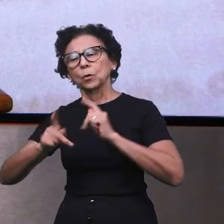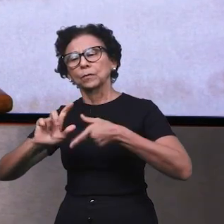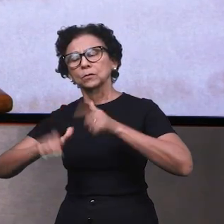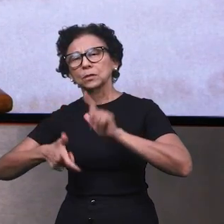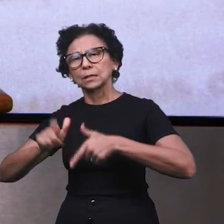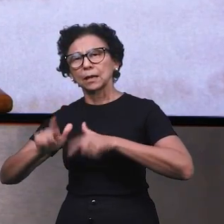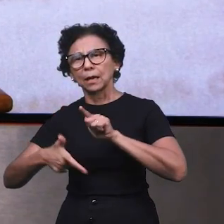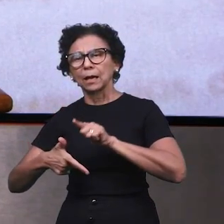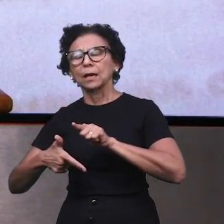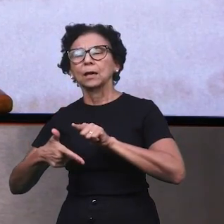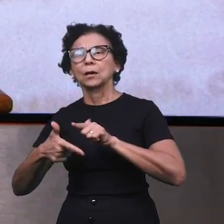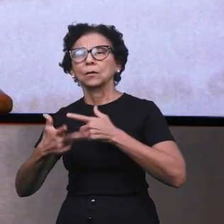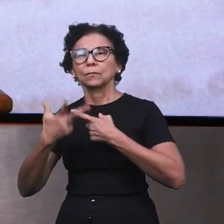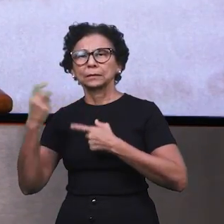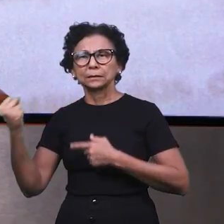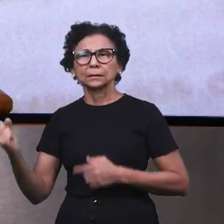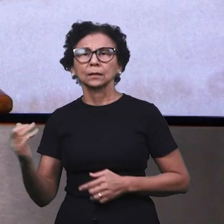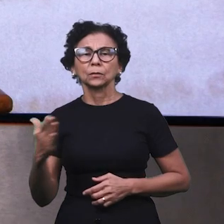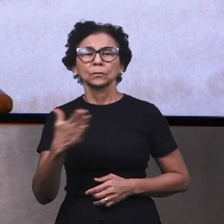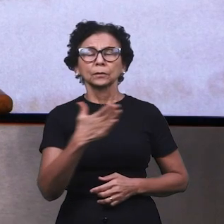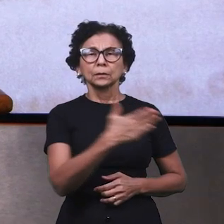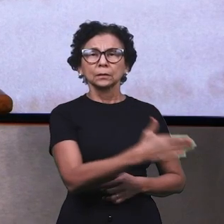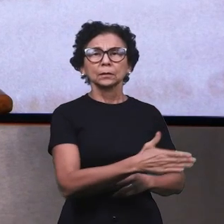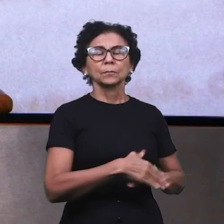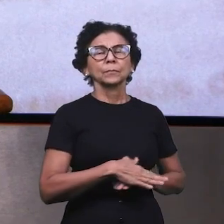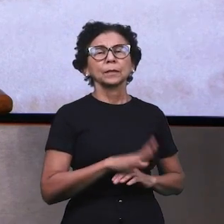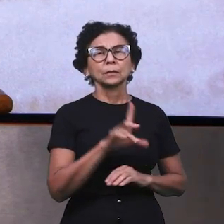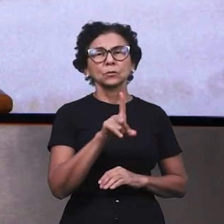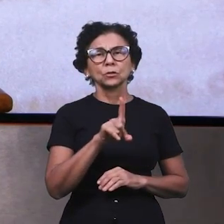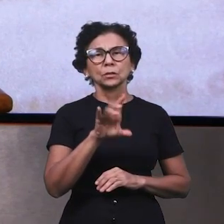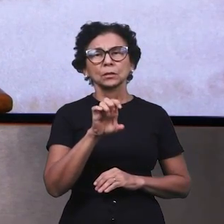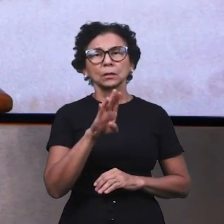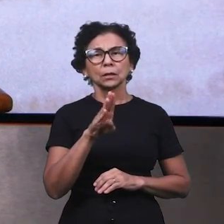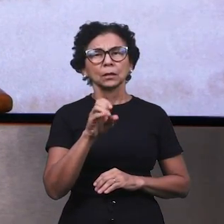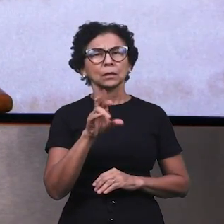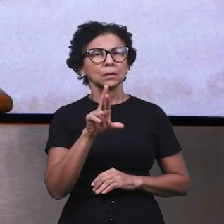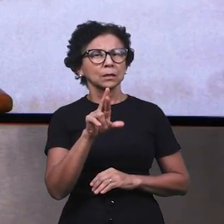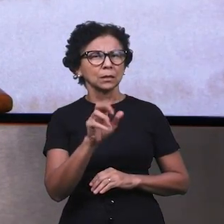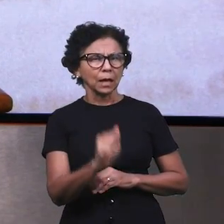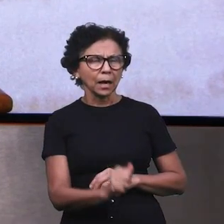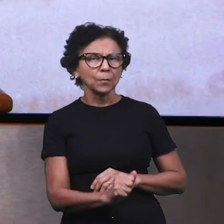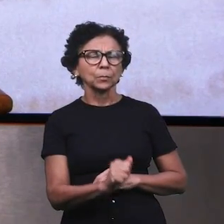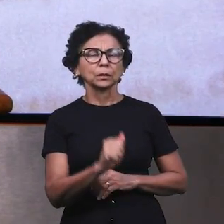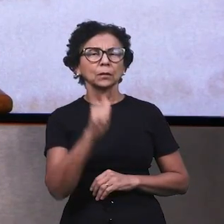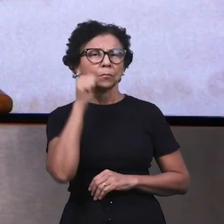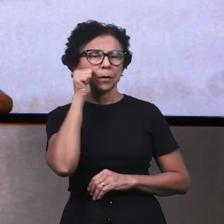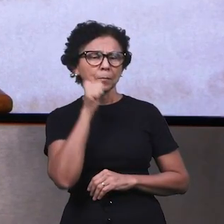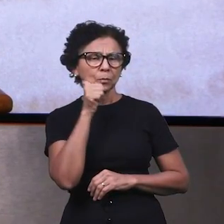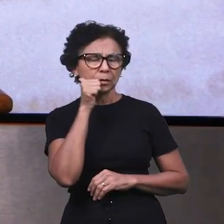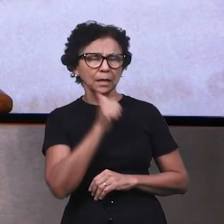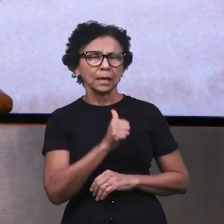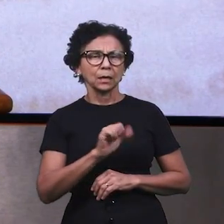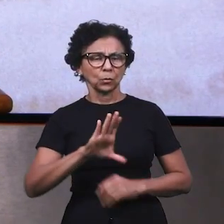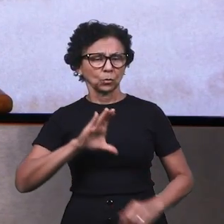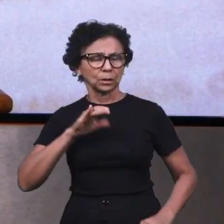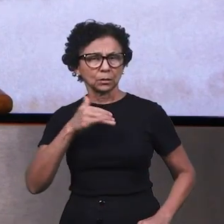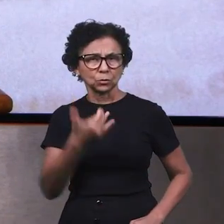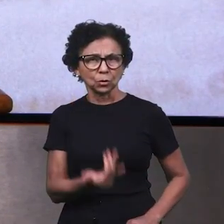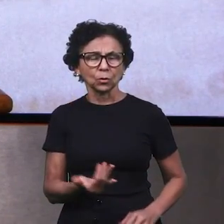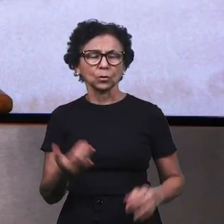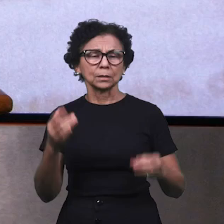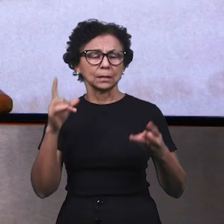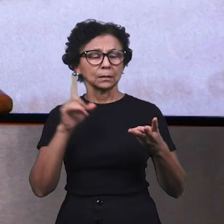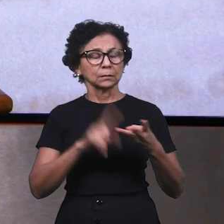e venceu um poderoso rei. A história de um humilde, mas obediente jovem chamado